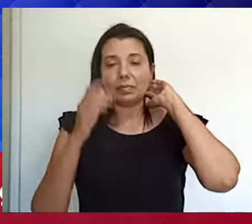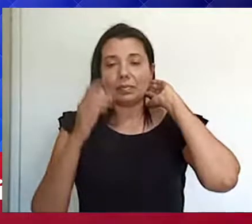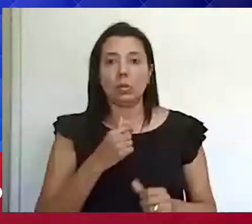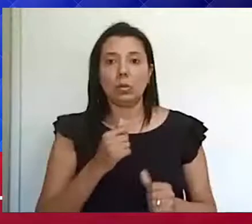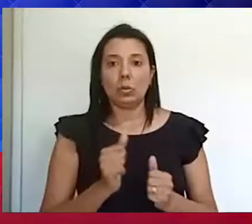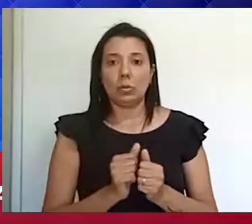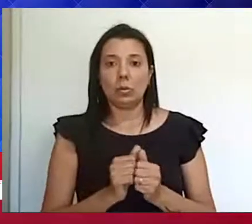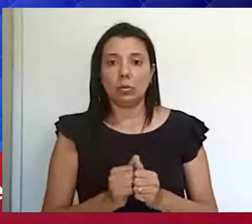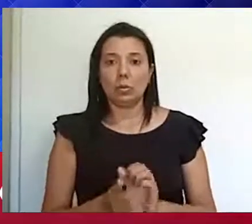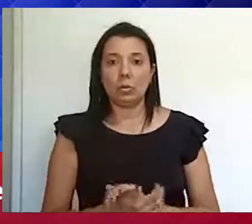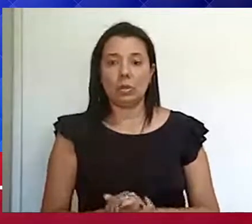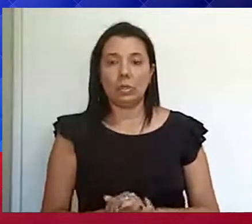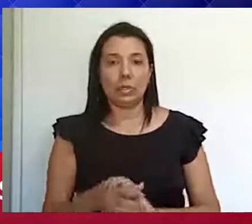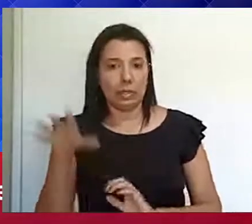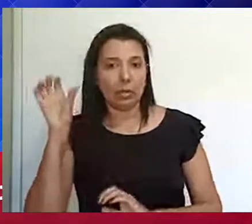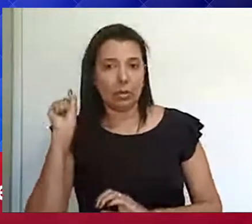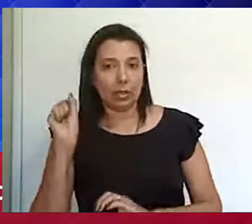Tá ouvindo a gente, professor?